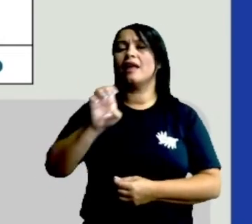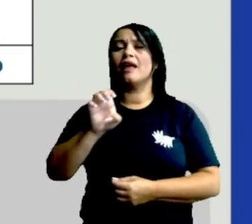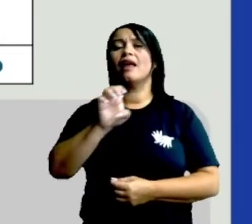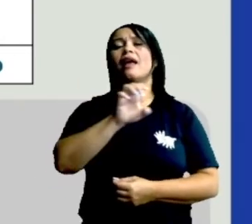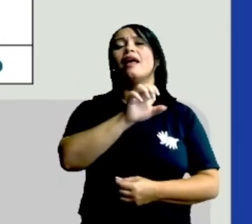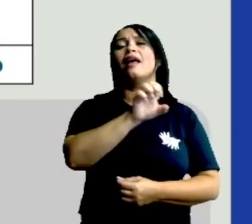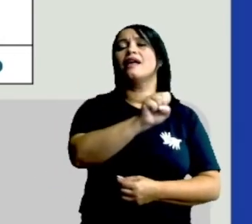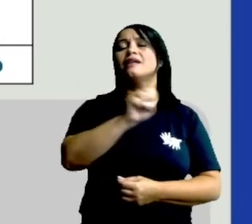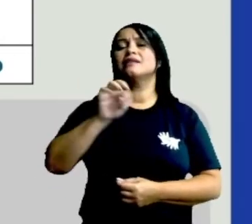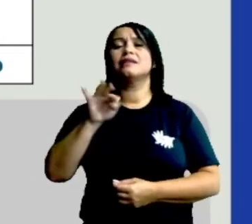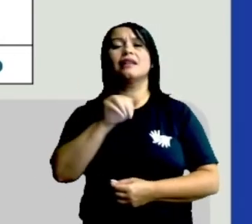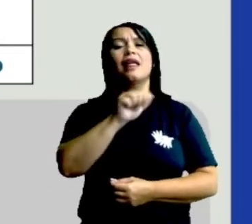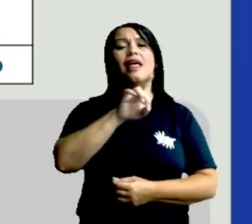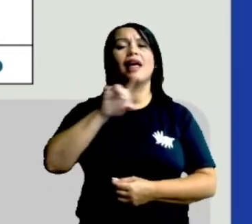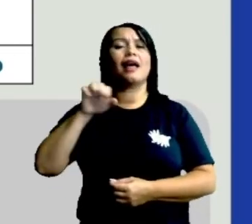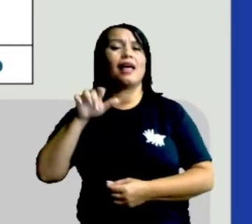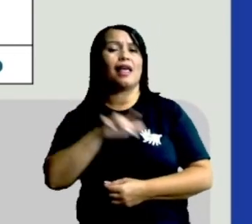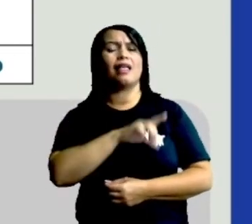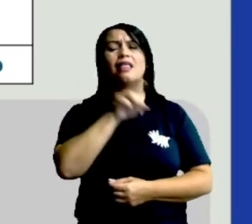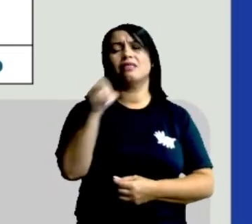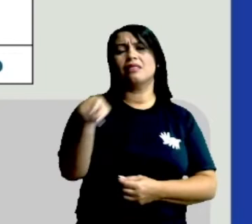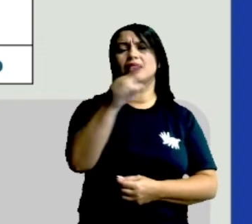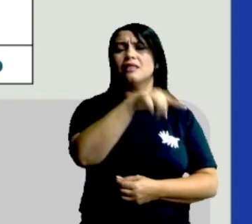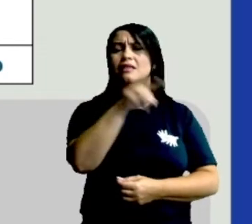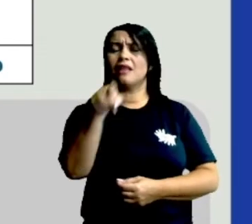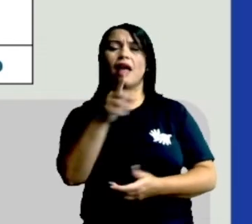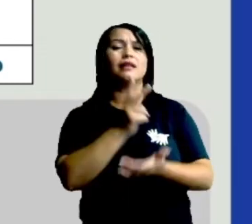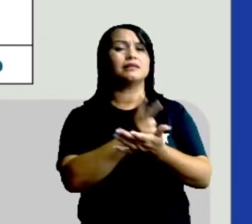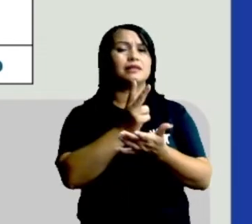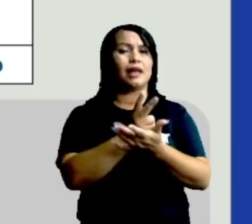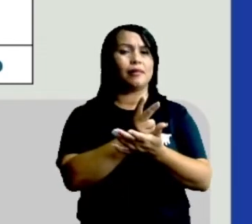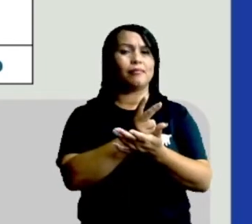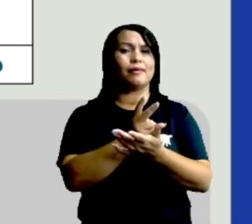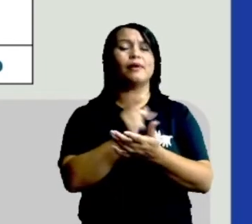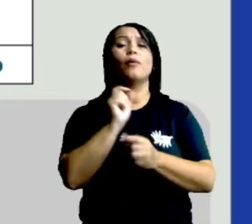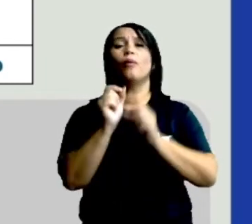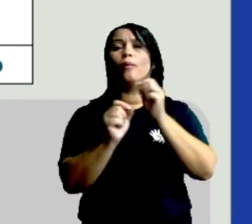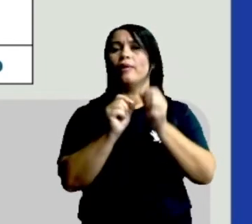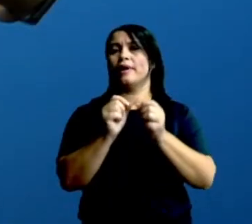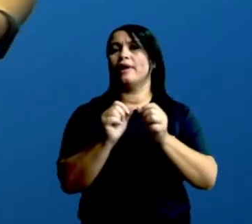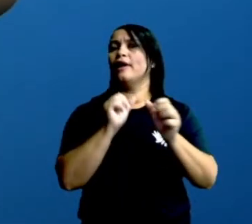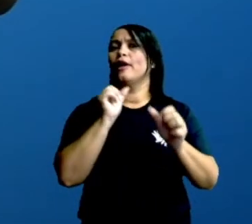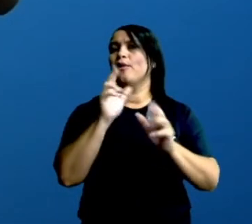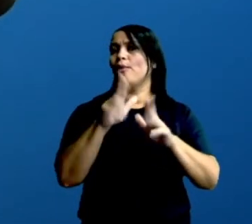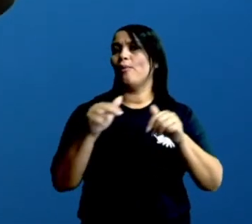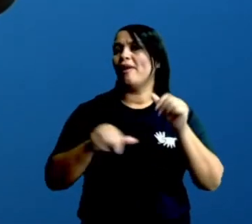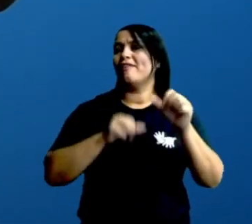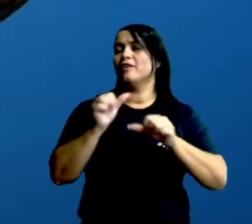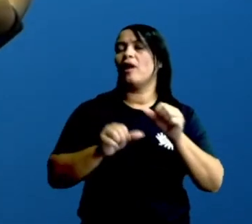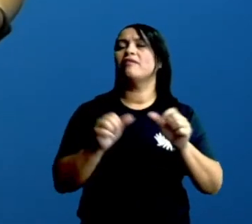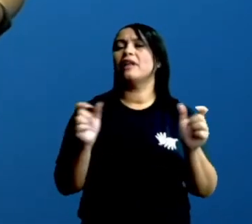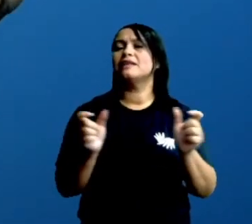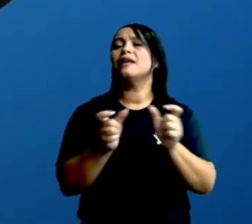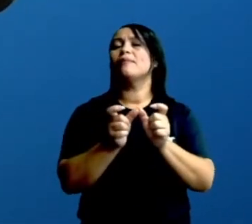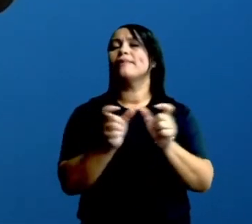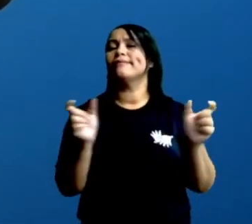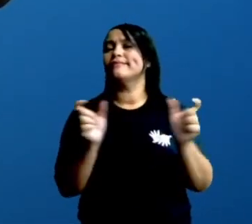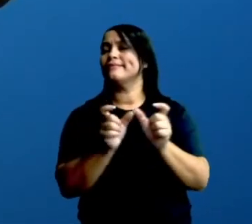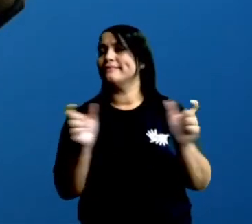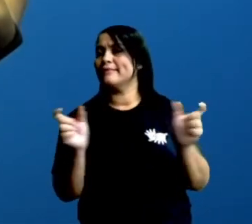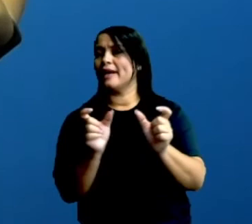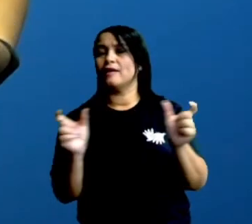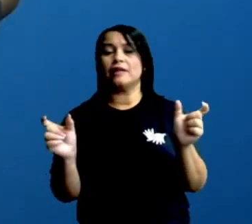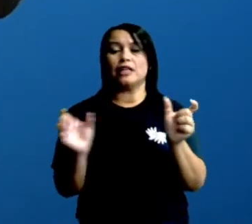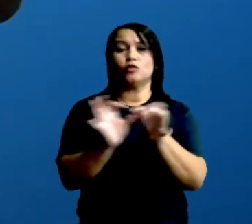aquele, de aquela. Nunca vai se contrair, sempre vai ser separado.